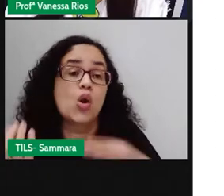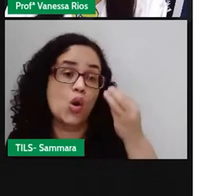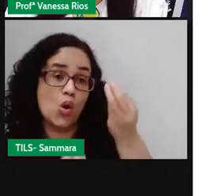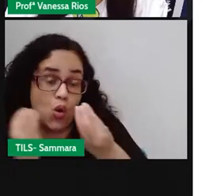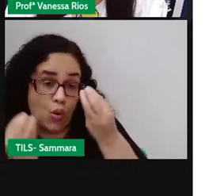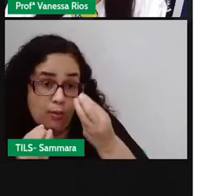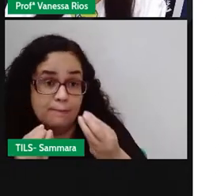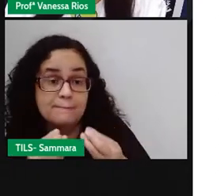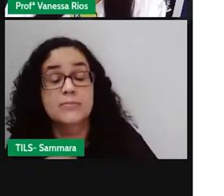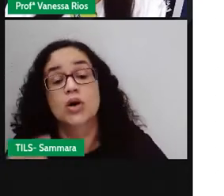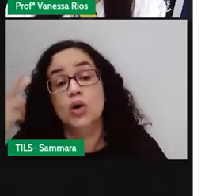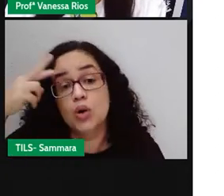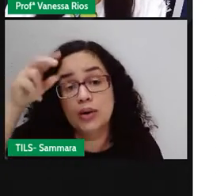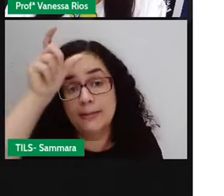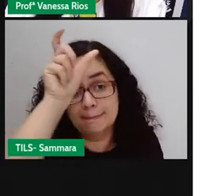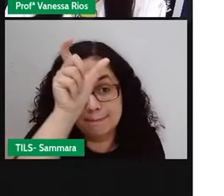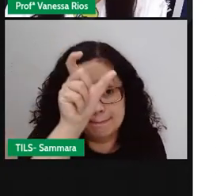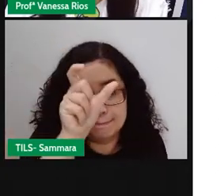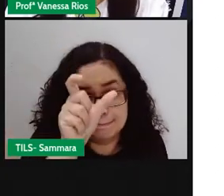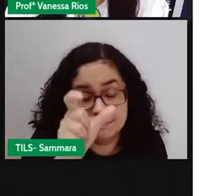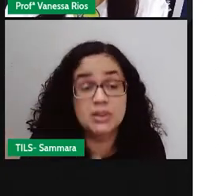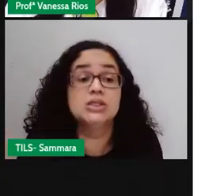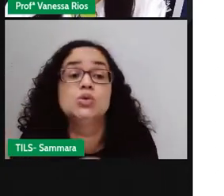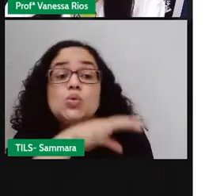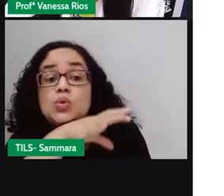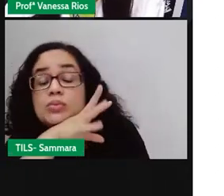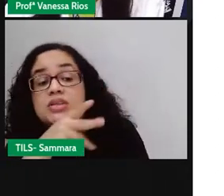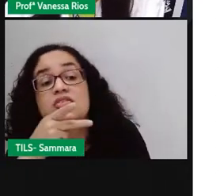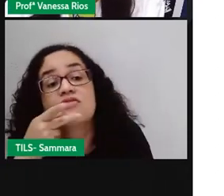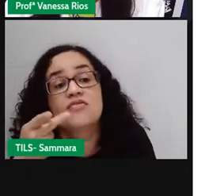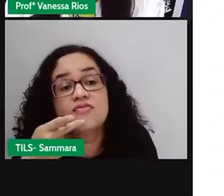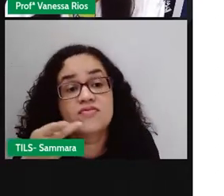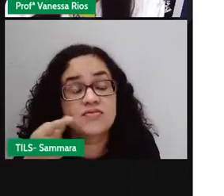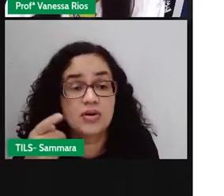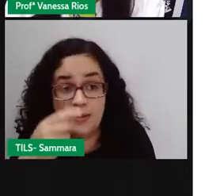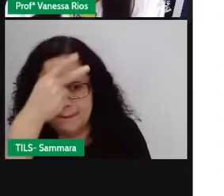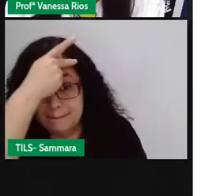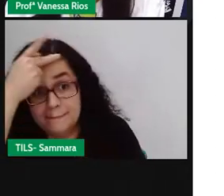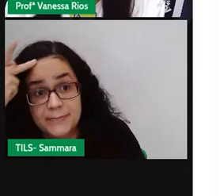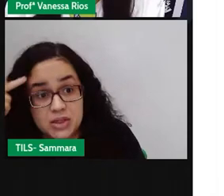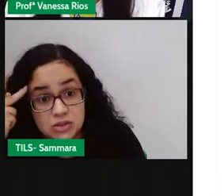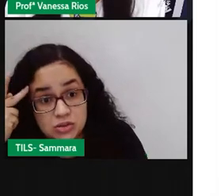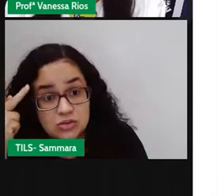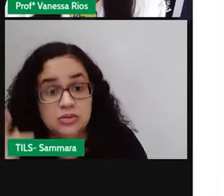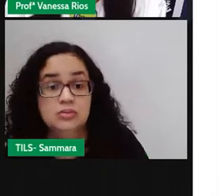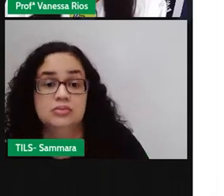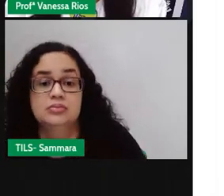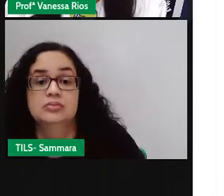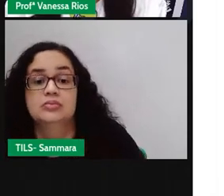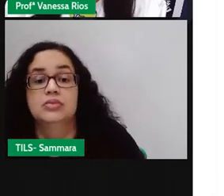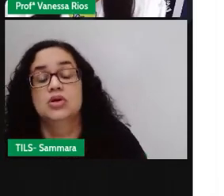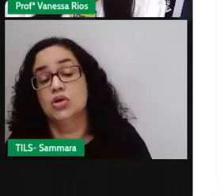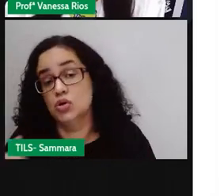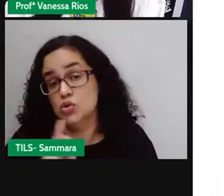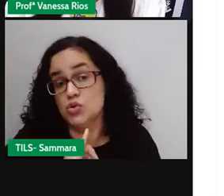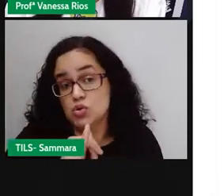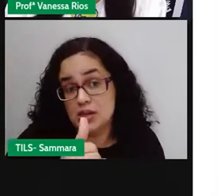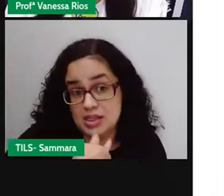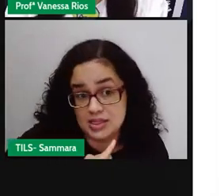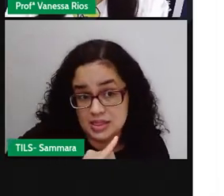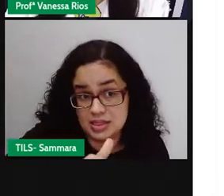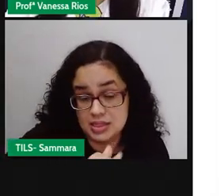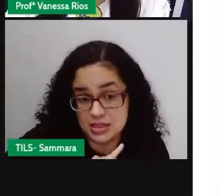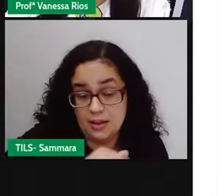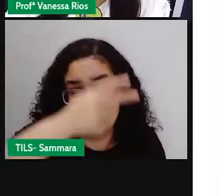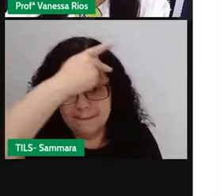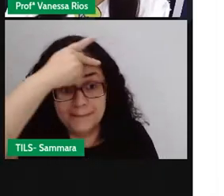eles se apresentam aí nos contos populares, animais falando, se comportando como pessoas. Tem também a